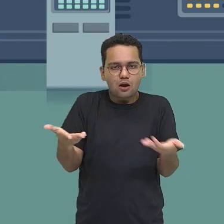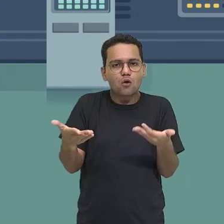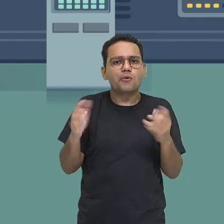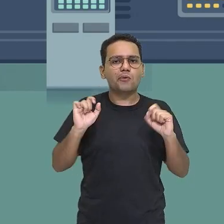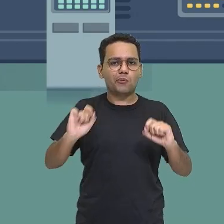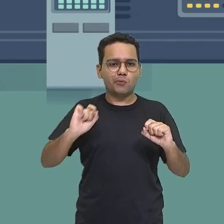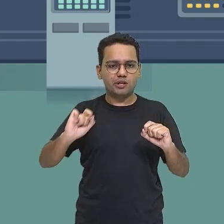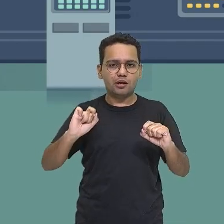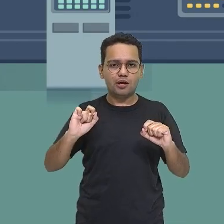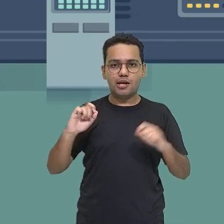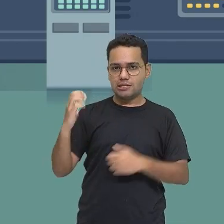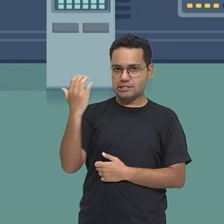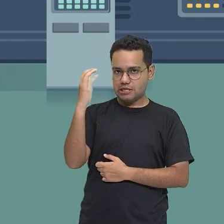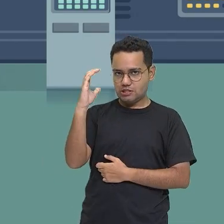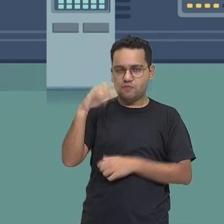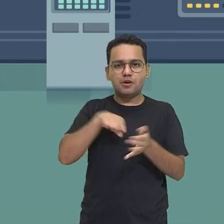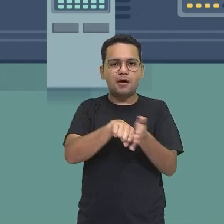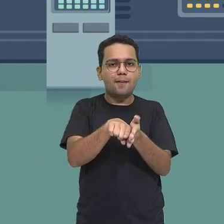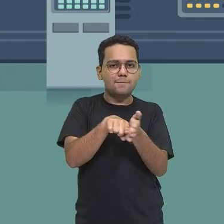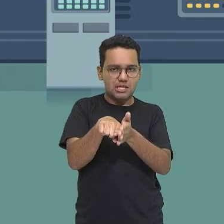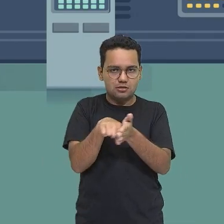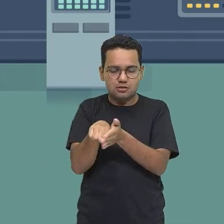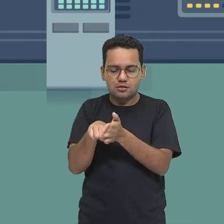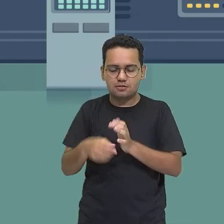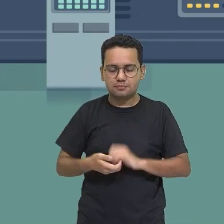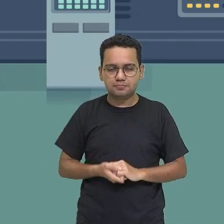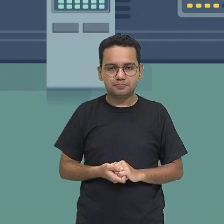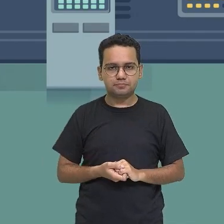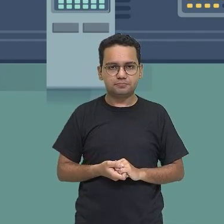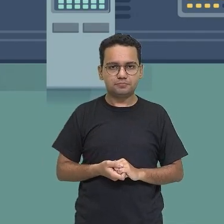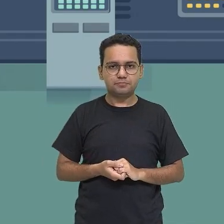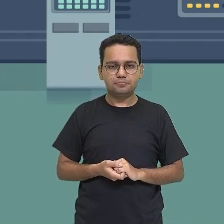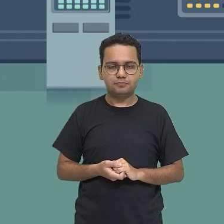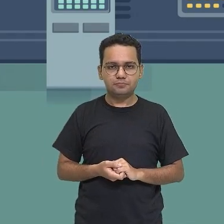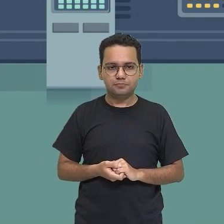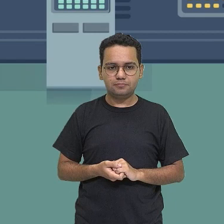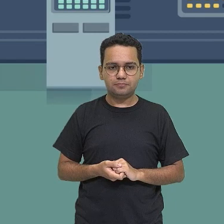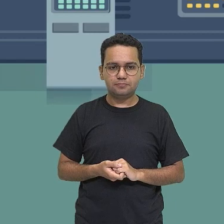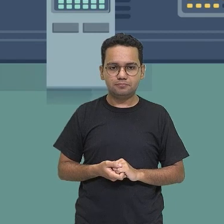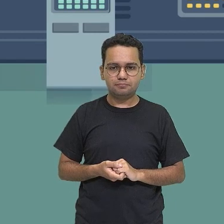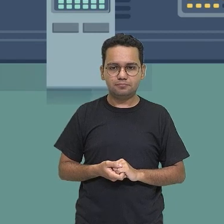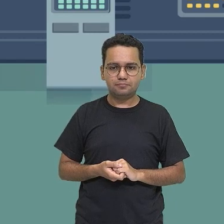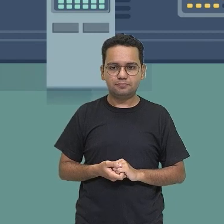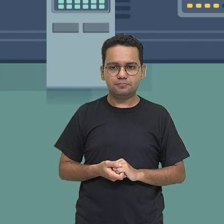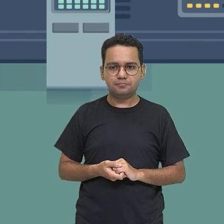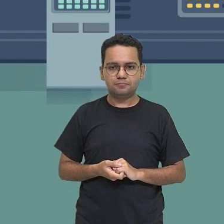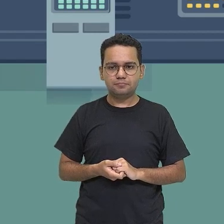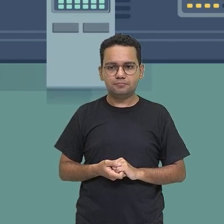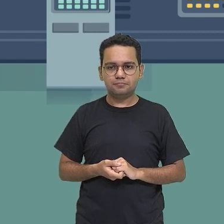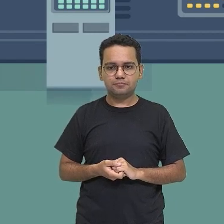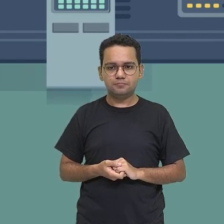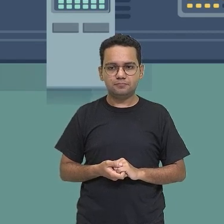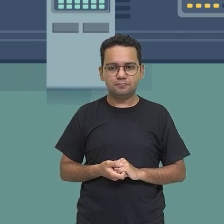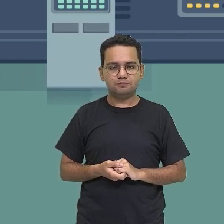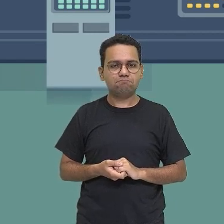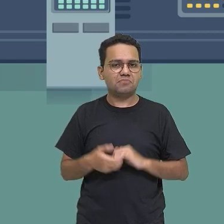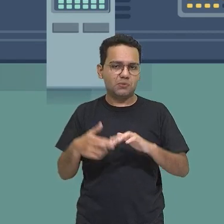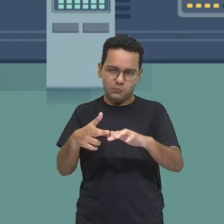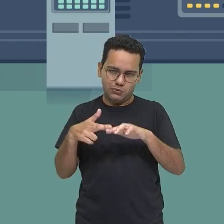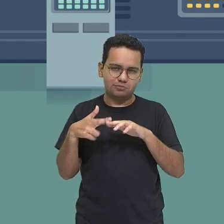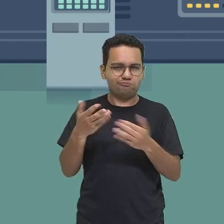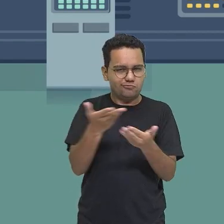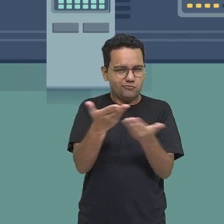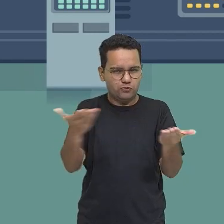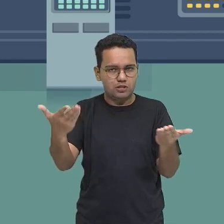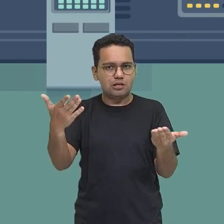forma cientista, forma científica. Por quê? Claro que vocês todos terão aí, cada um tem uma religião,